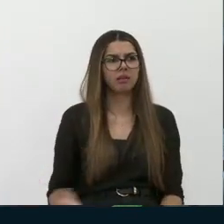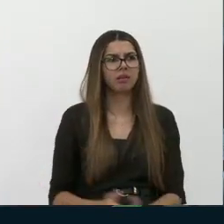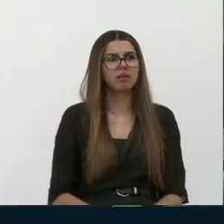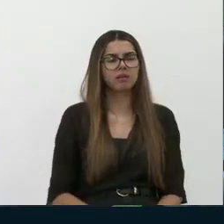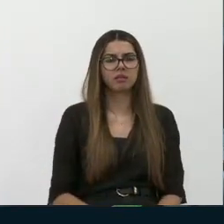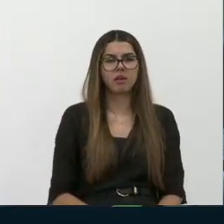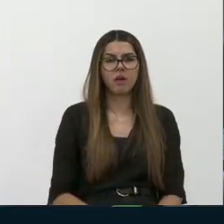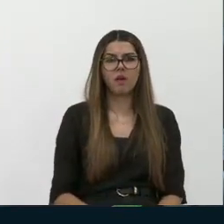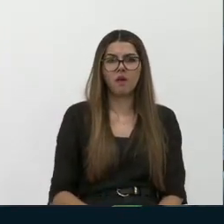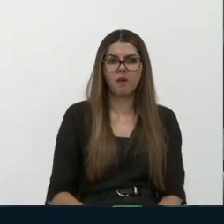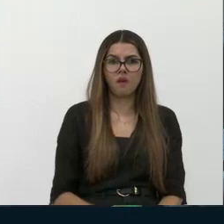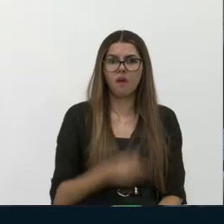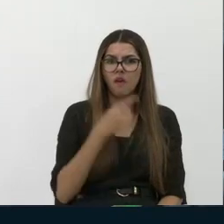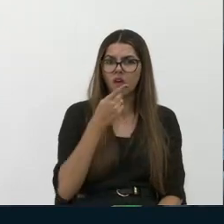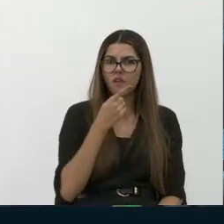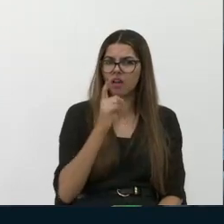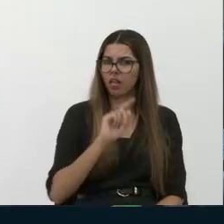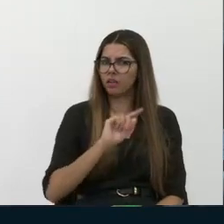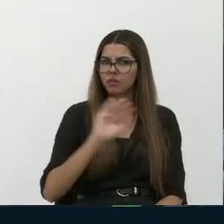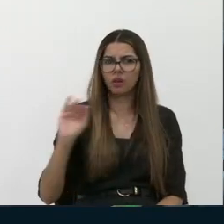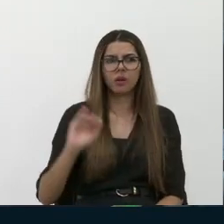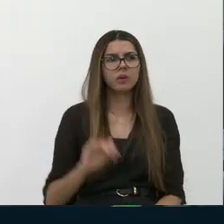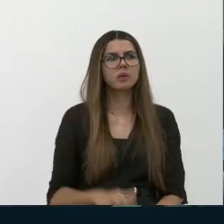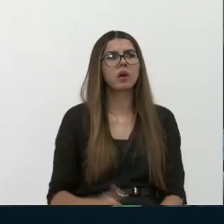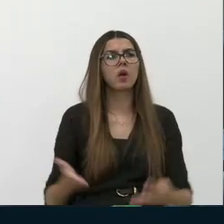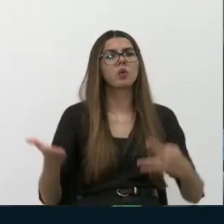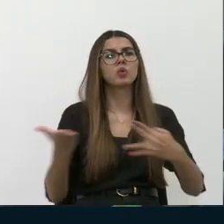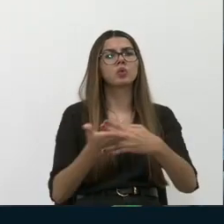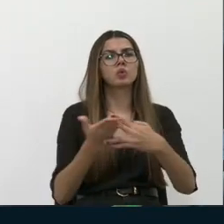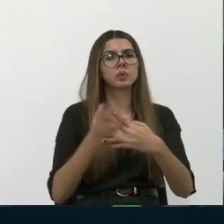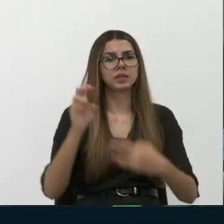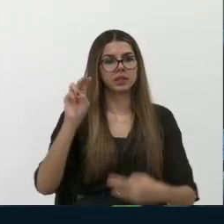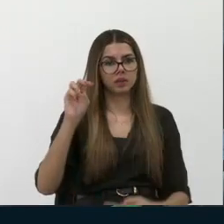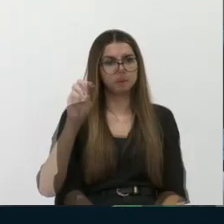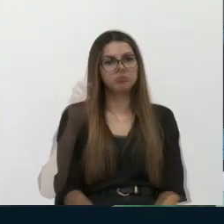E o que eu falei, eu não retiro. Suspendo os trabalhos por um minuto.